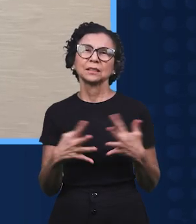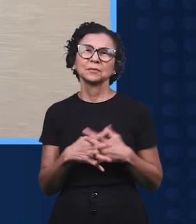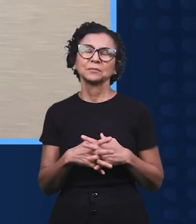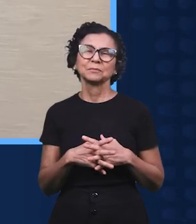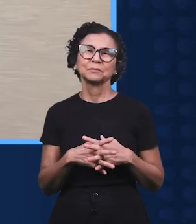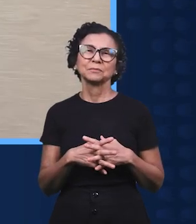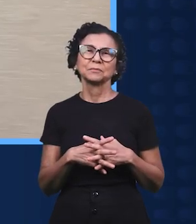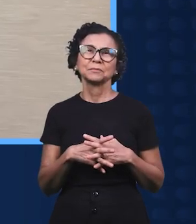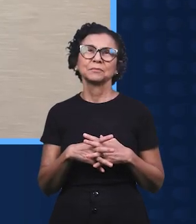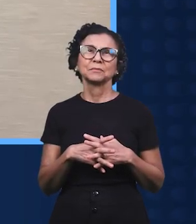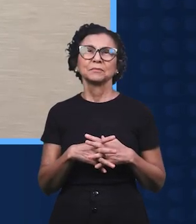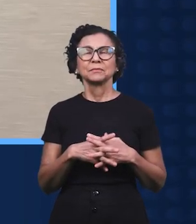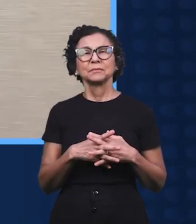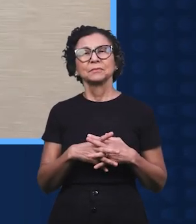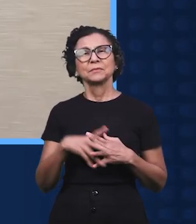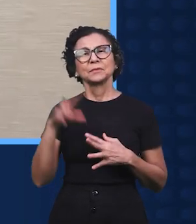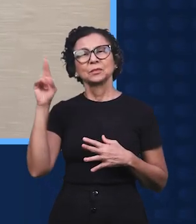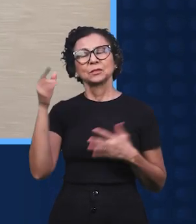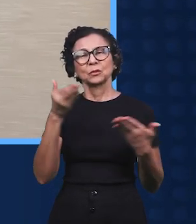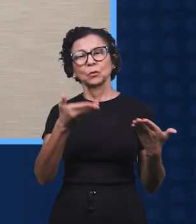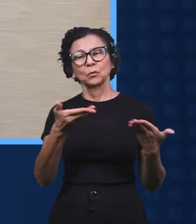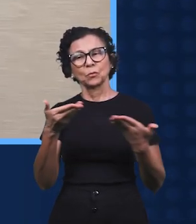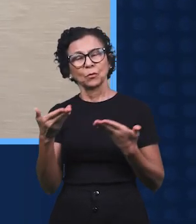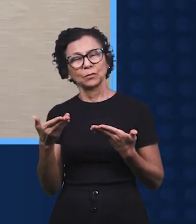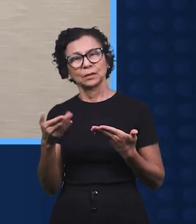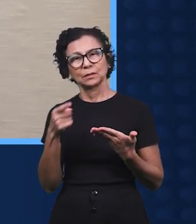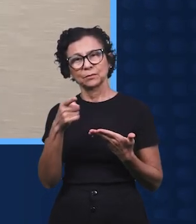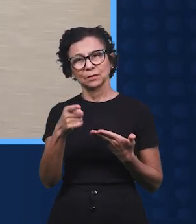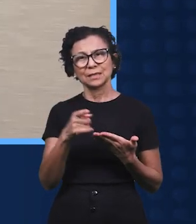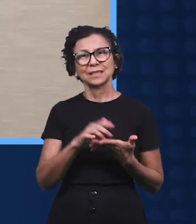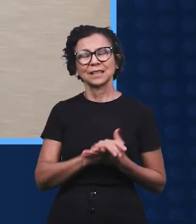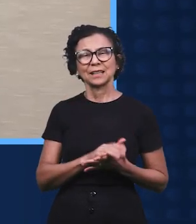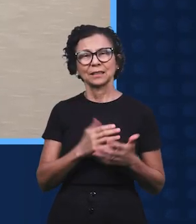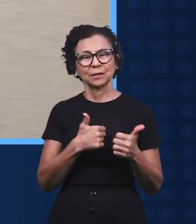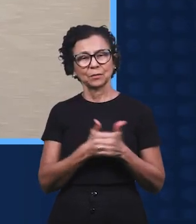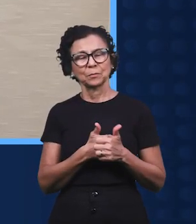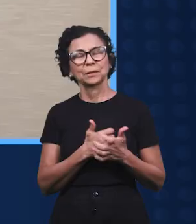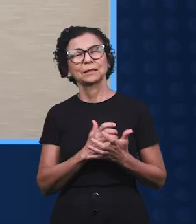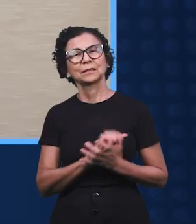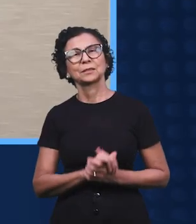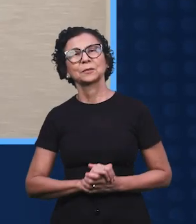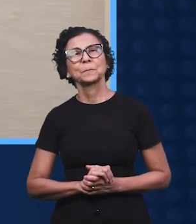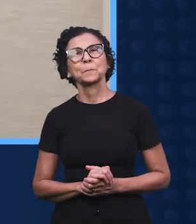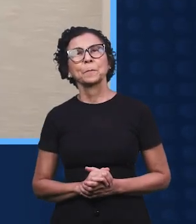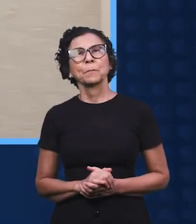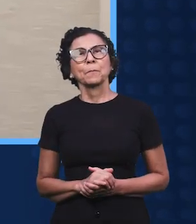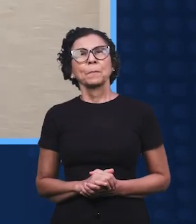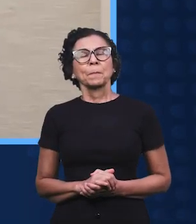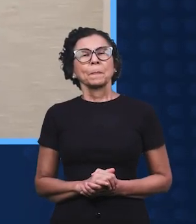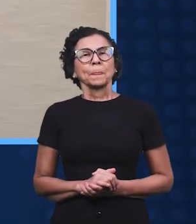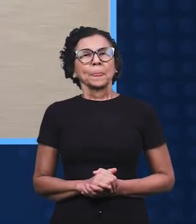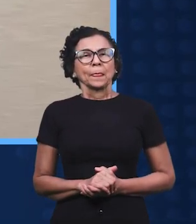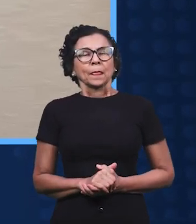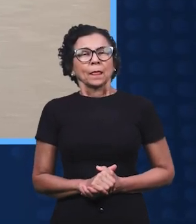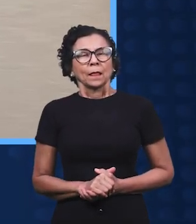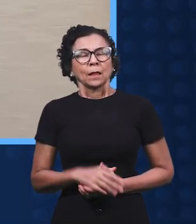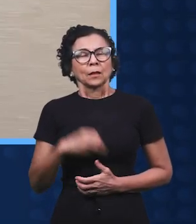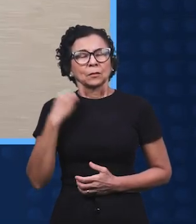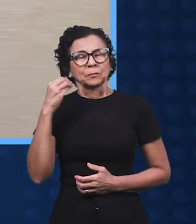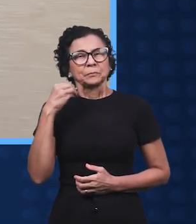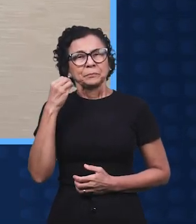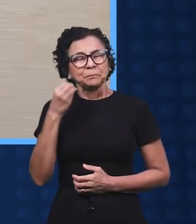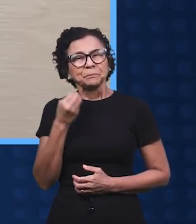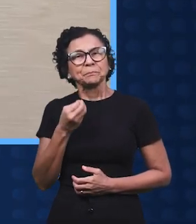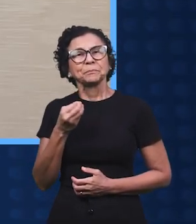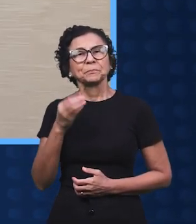convite que Deus, que o nosso Senhor faz para cada um de nós, para você que está nos acompanhando, para que você tenha essa experiência